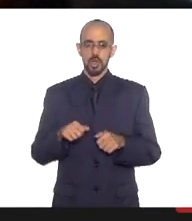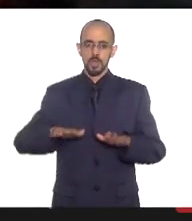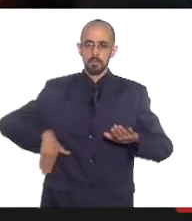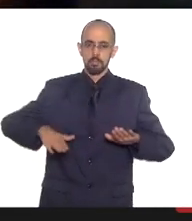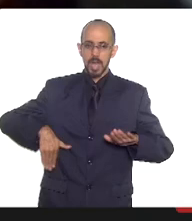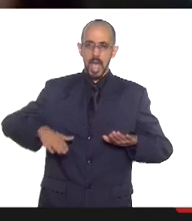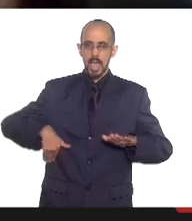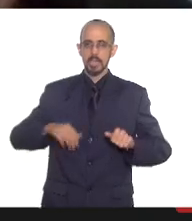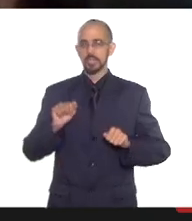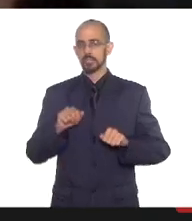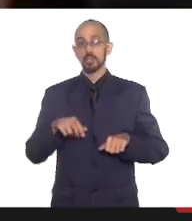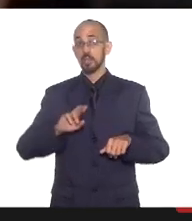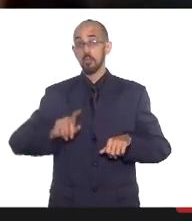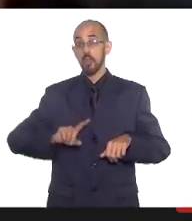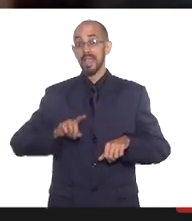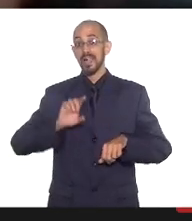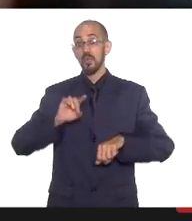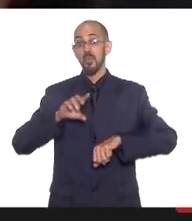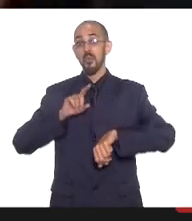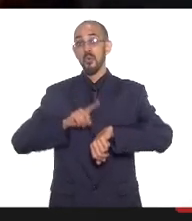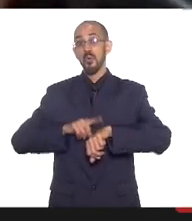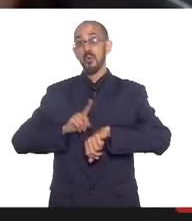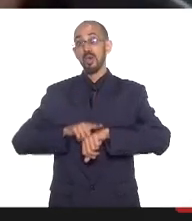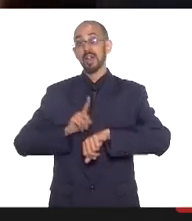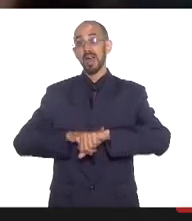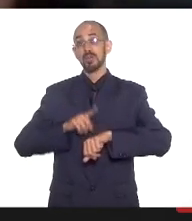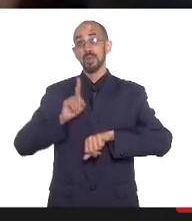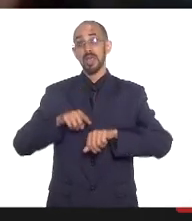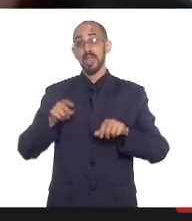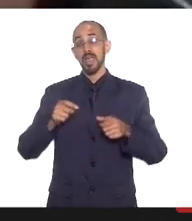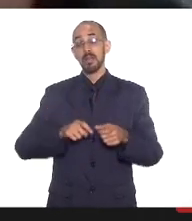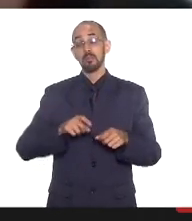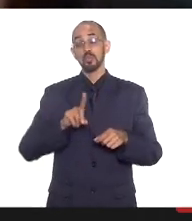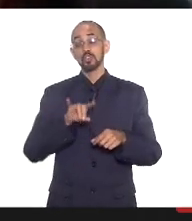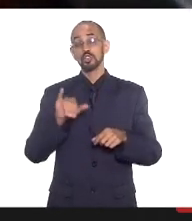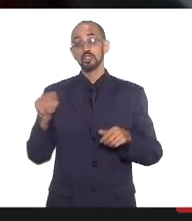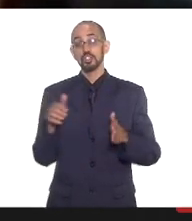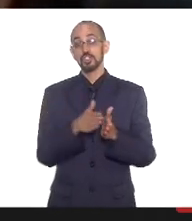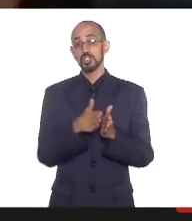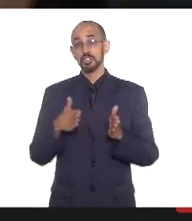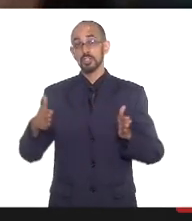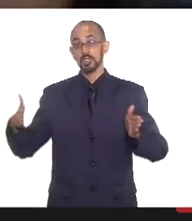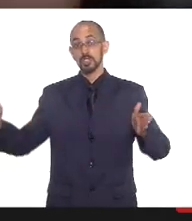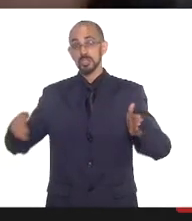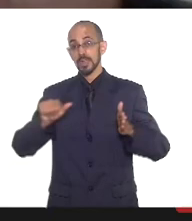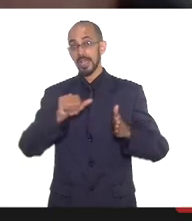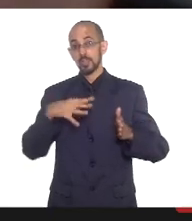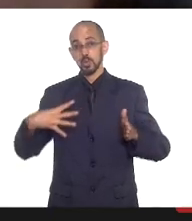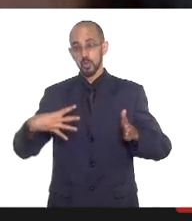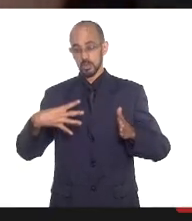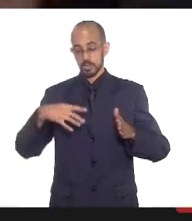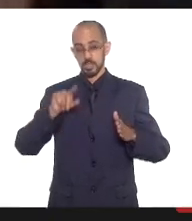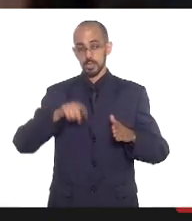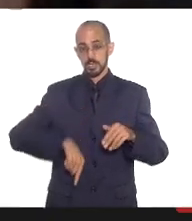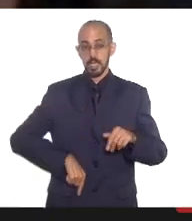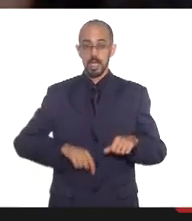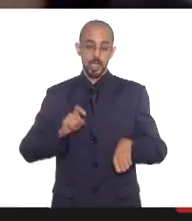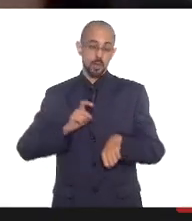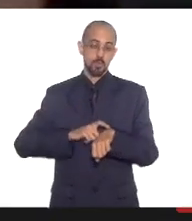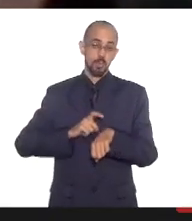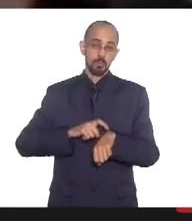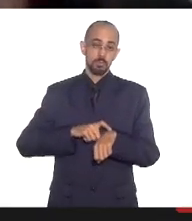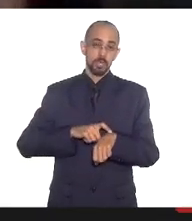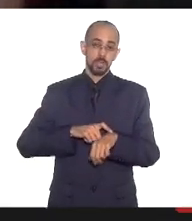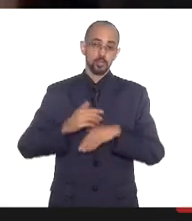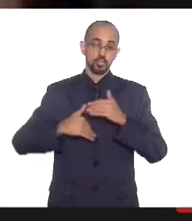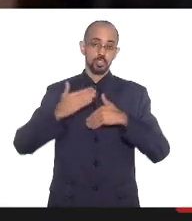não é apenas com restrição de horário é períodos longos pelo menos 14 dias que o equivalente a ocupação pega a